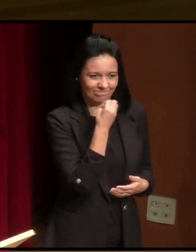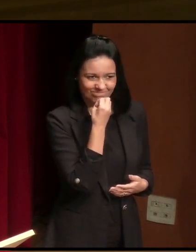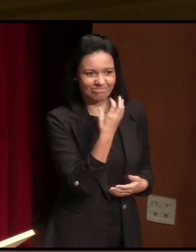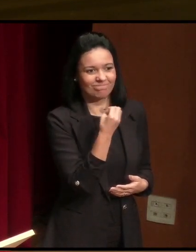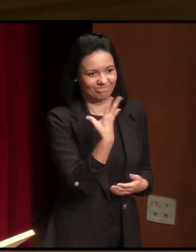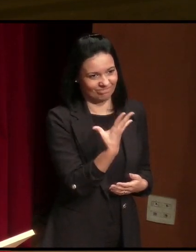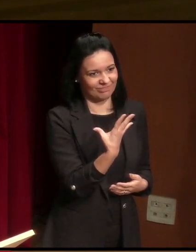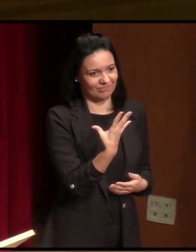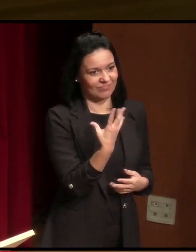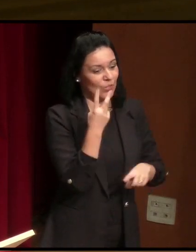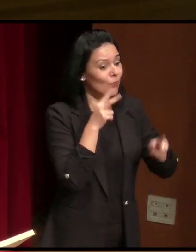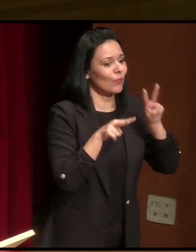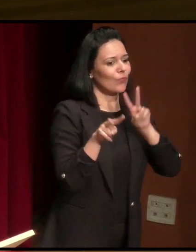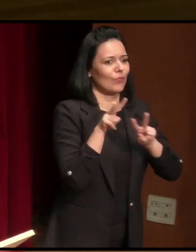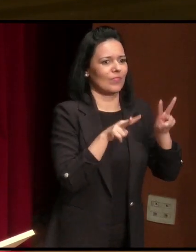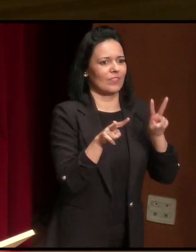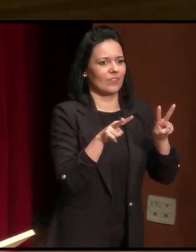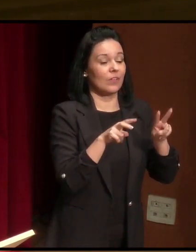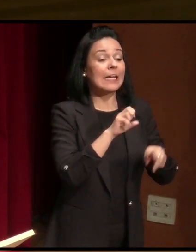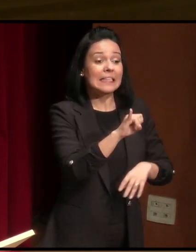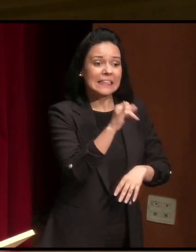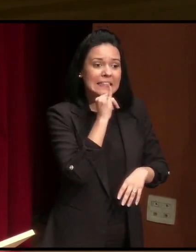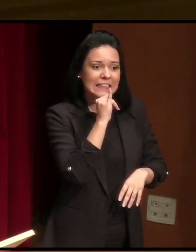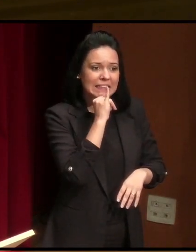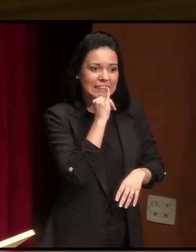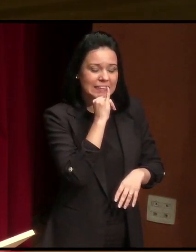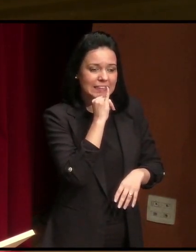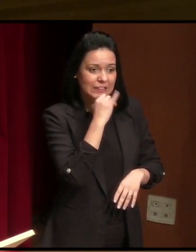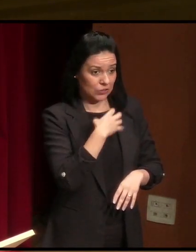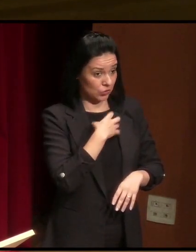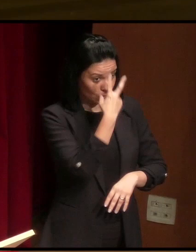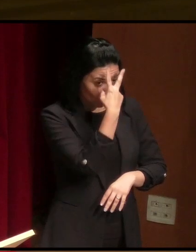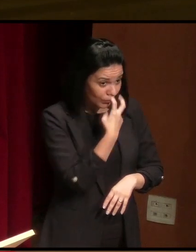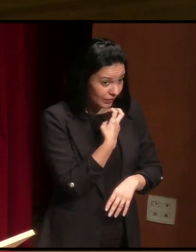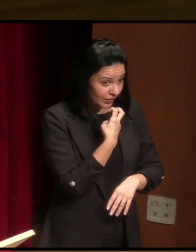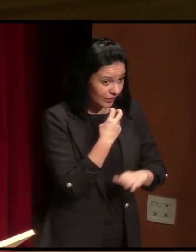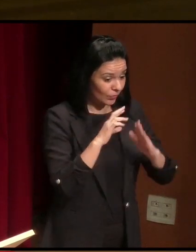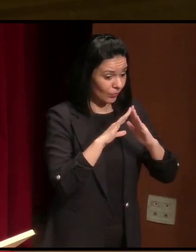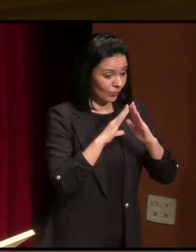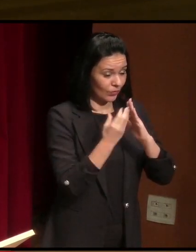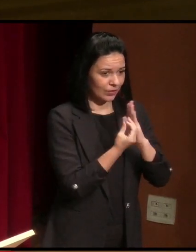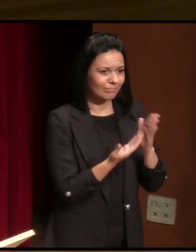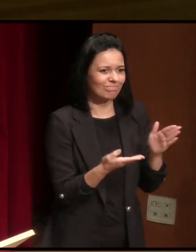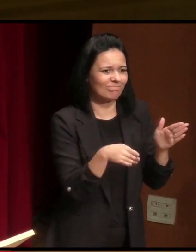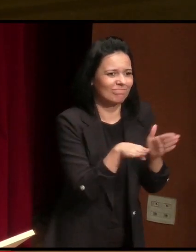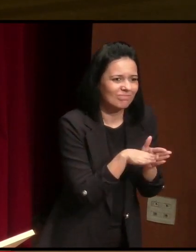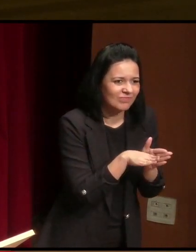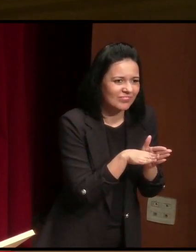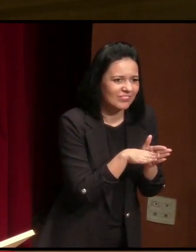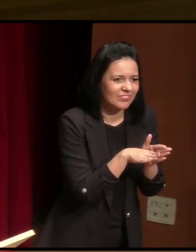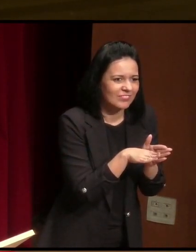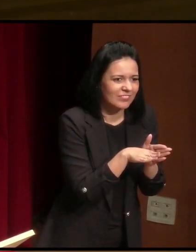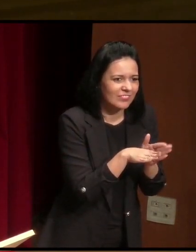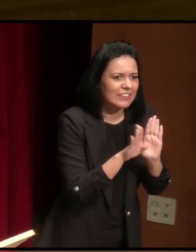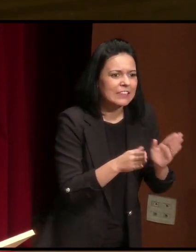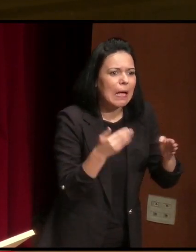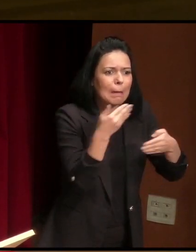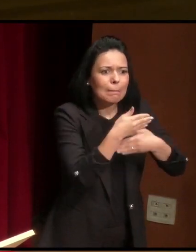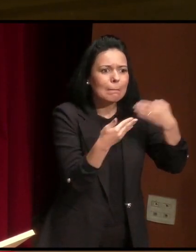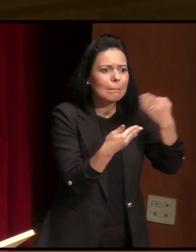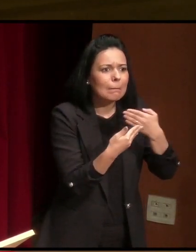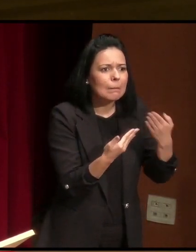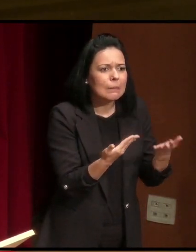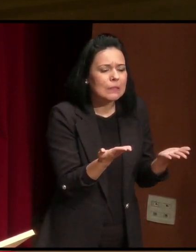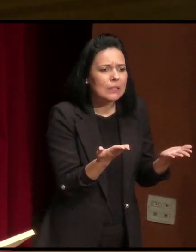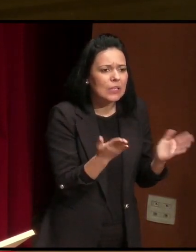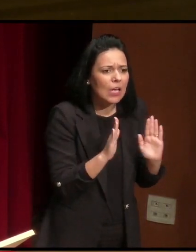Agora imagina quando a gente chega na igreja, nós cegos, que vem aquele pastor, o pastor coloca aquele monte de PowerPoint, o cego